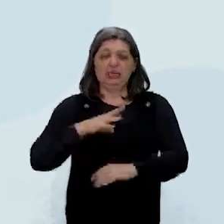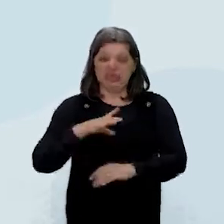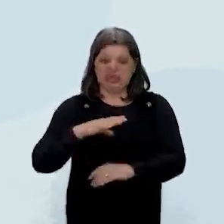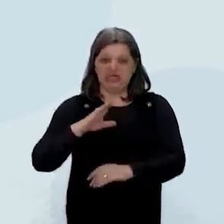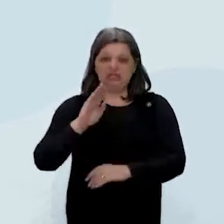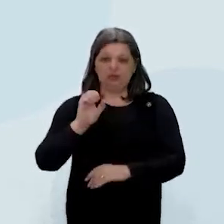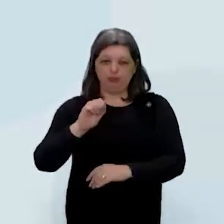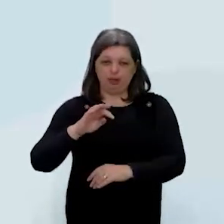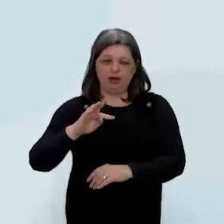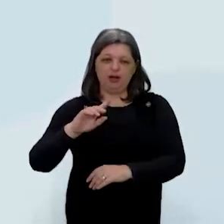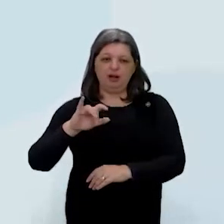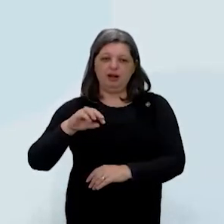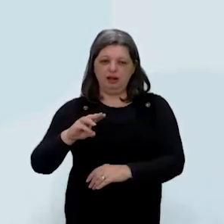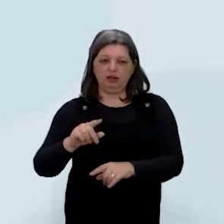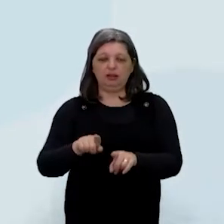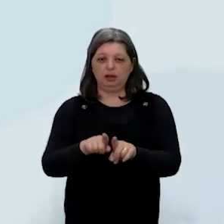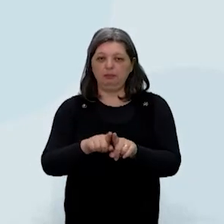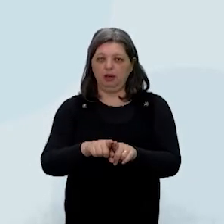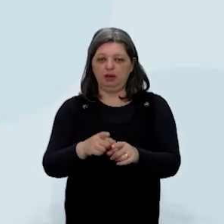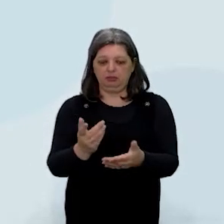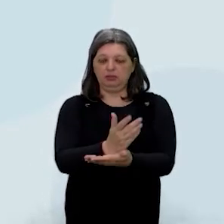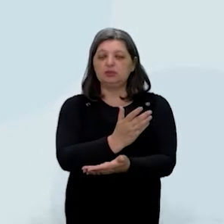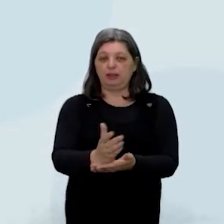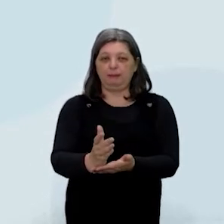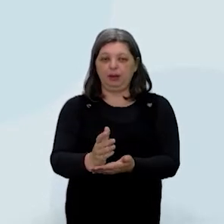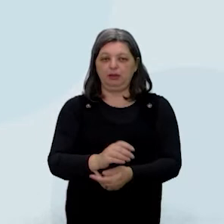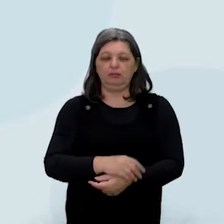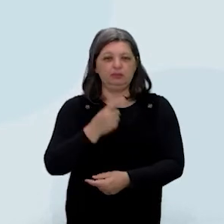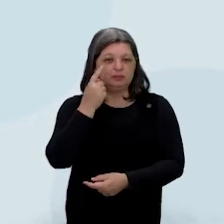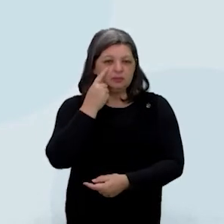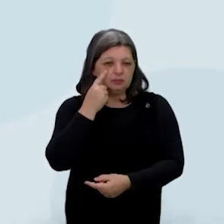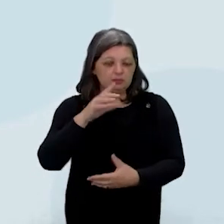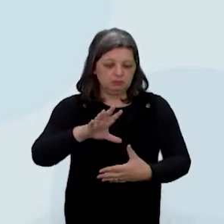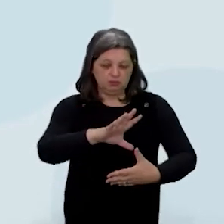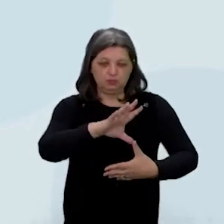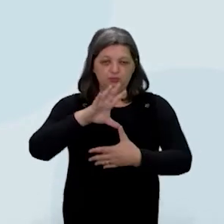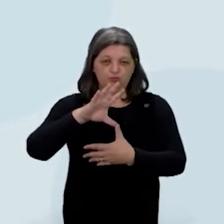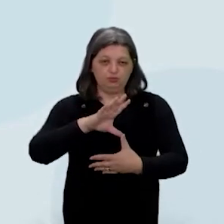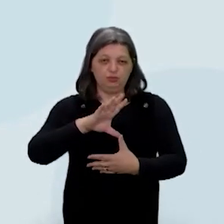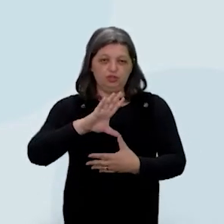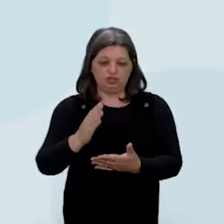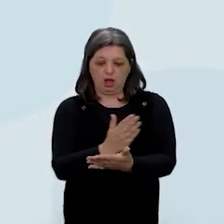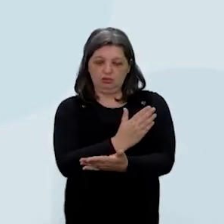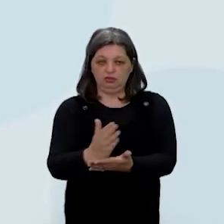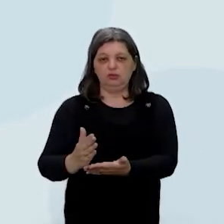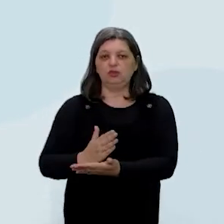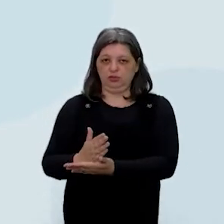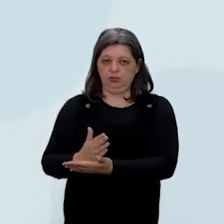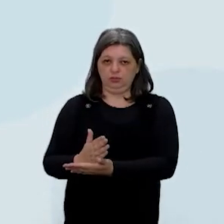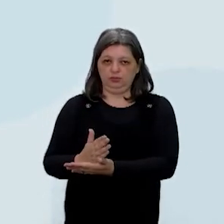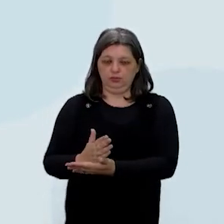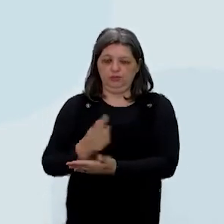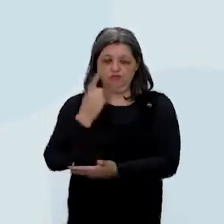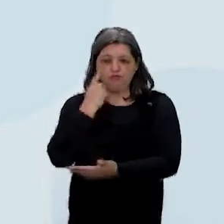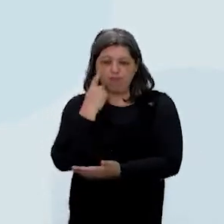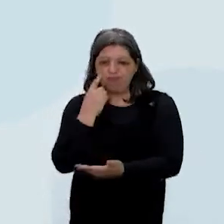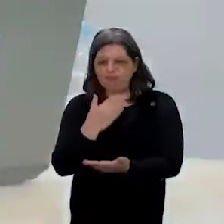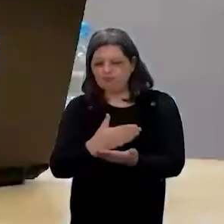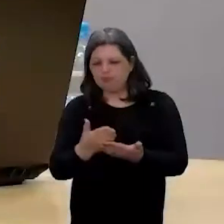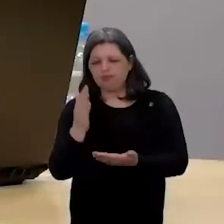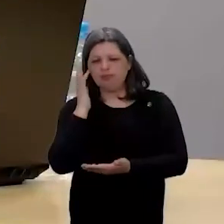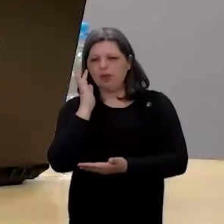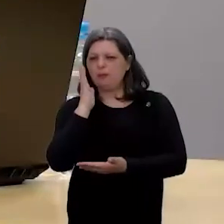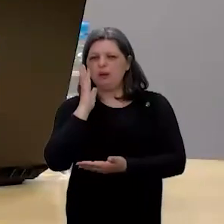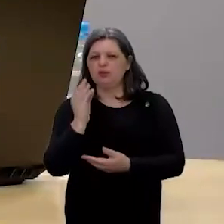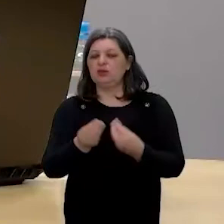entre essas potências, né? Ou seja, olha só os territórios aí já divididos. E aí vocês já começam a